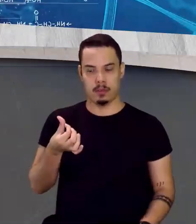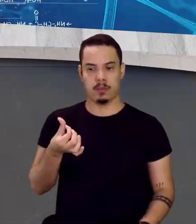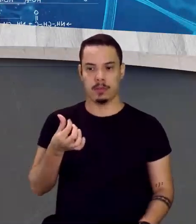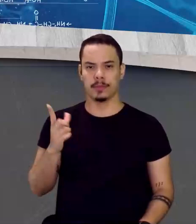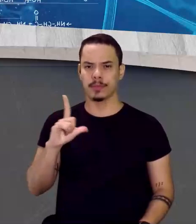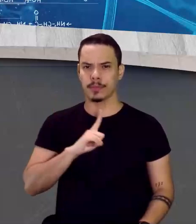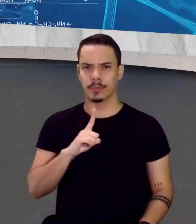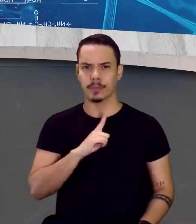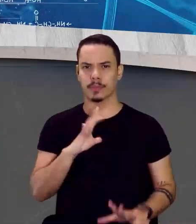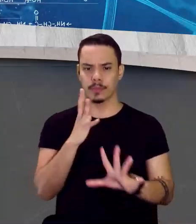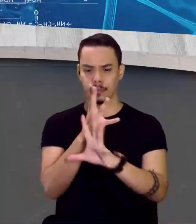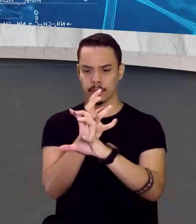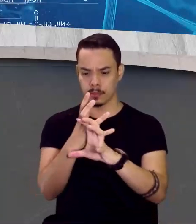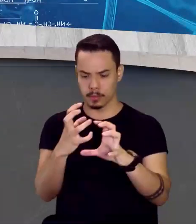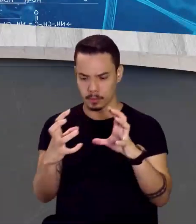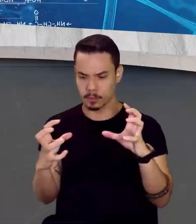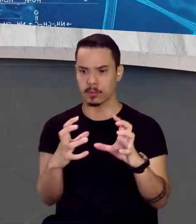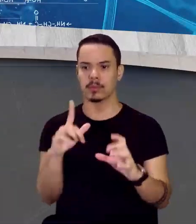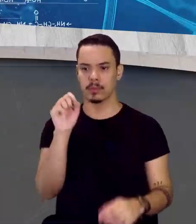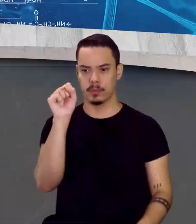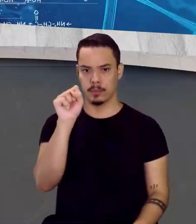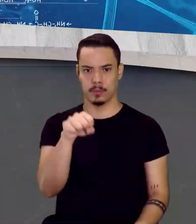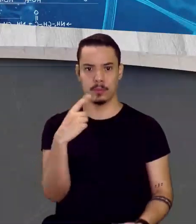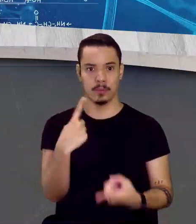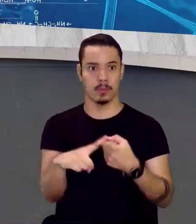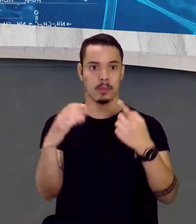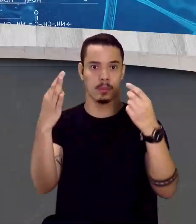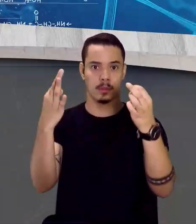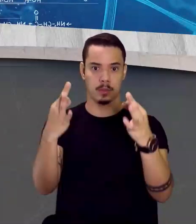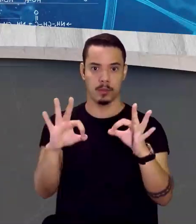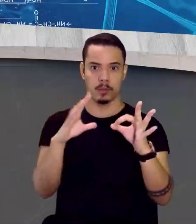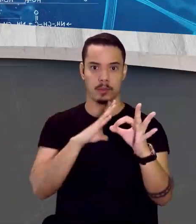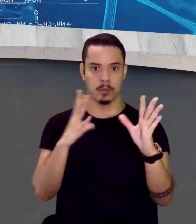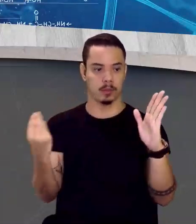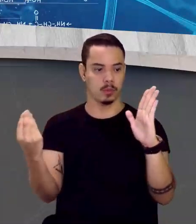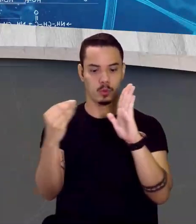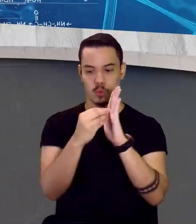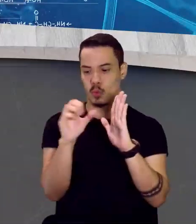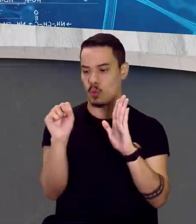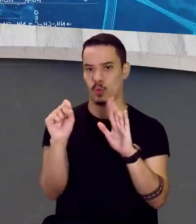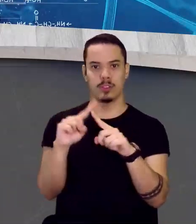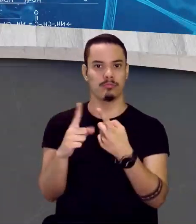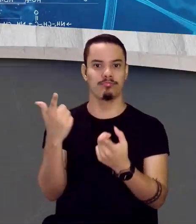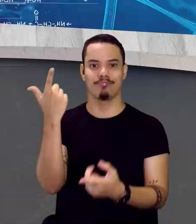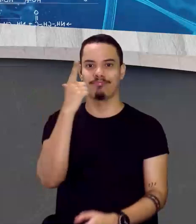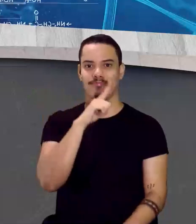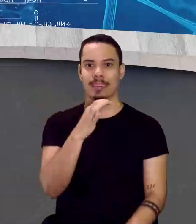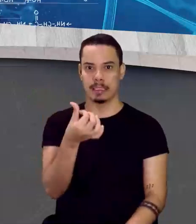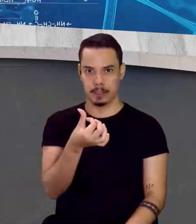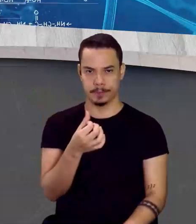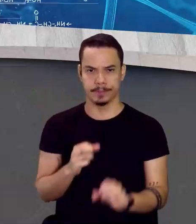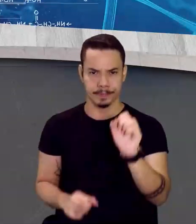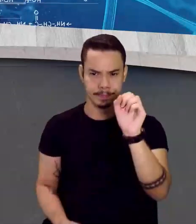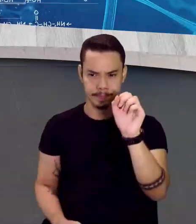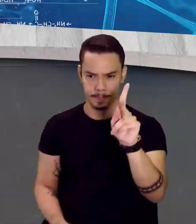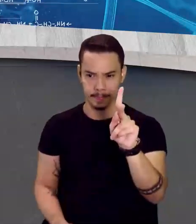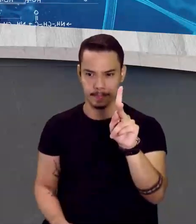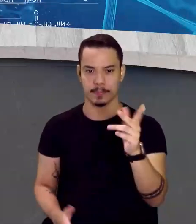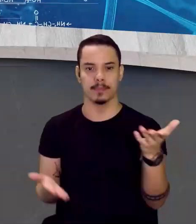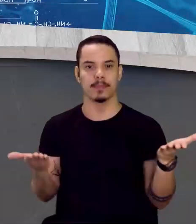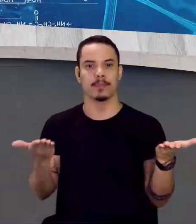uma contração do octeto? Sim, porque o certo era para ficar com 8 e ele fica com 3. Valeu assim, meu caro aluno?